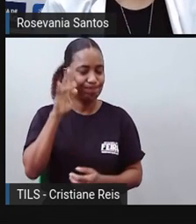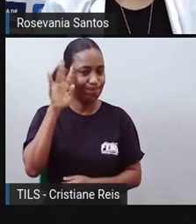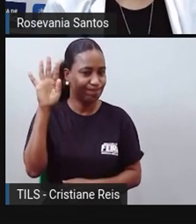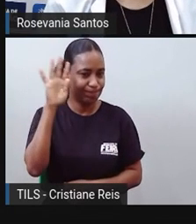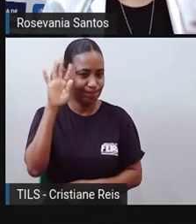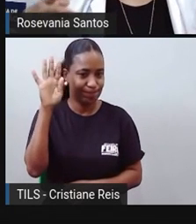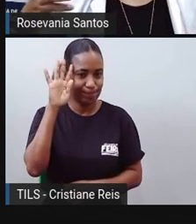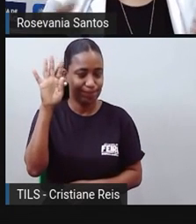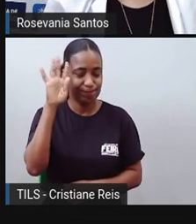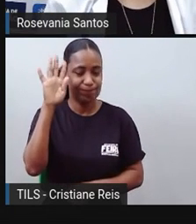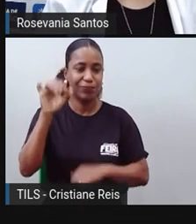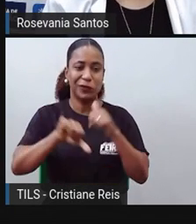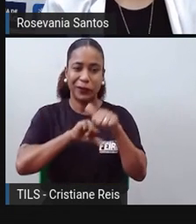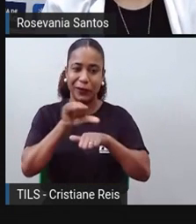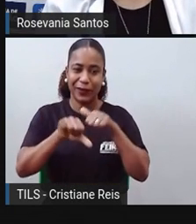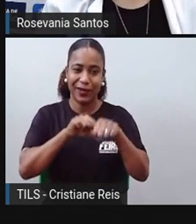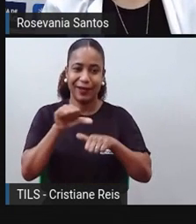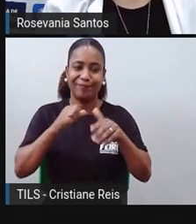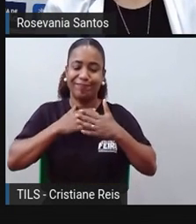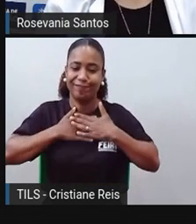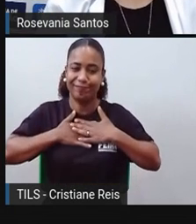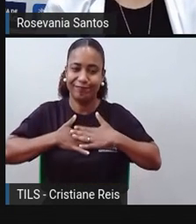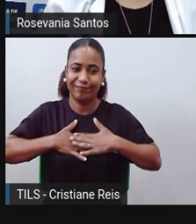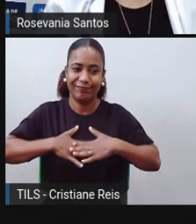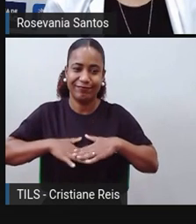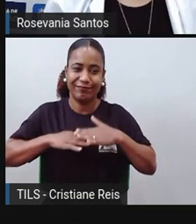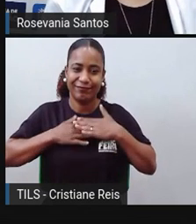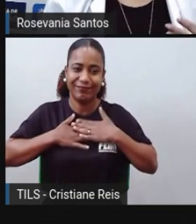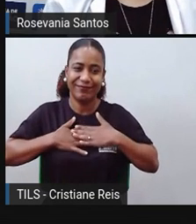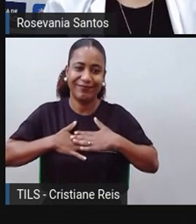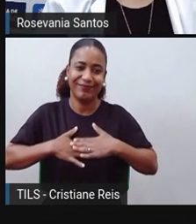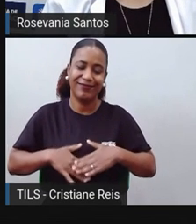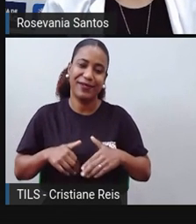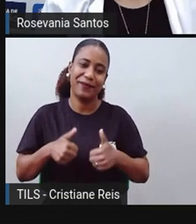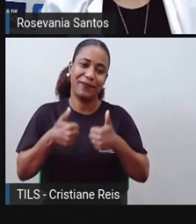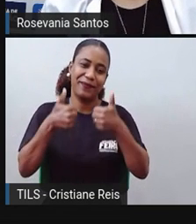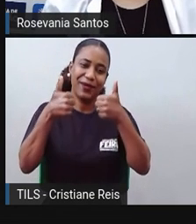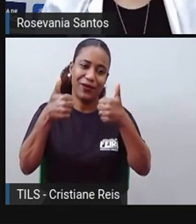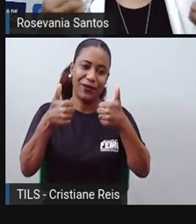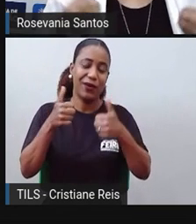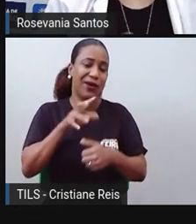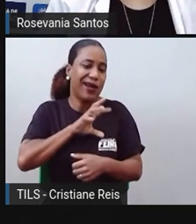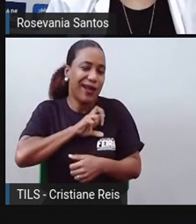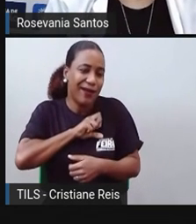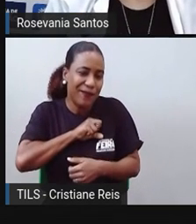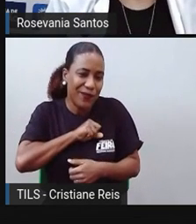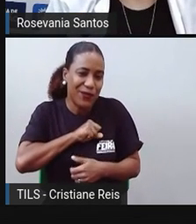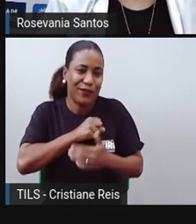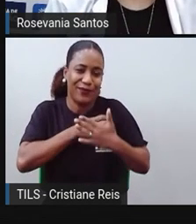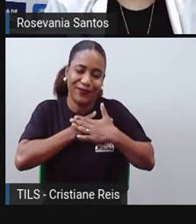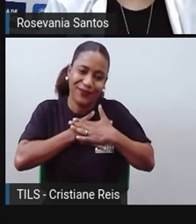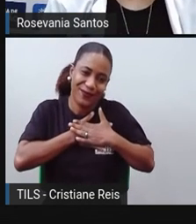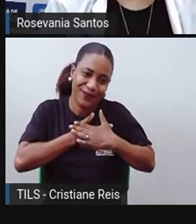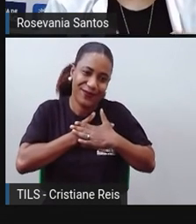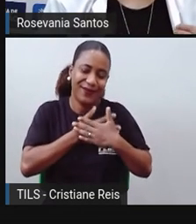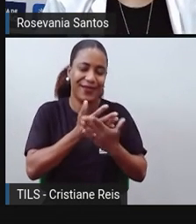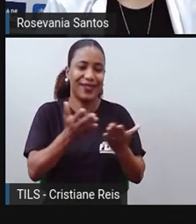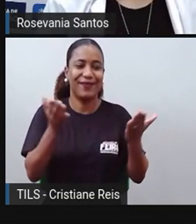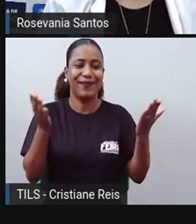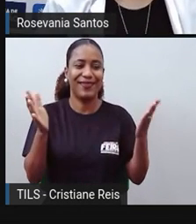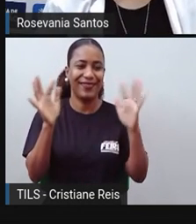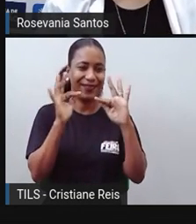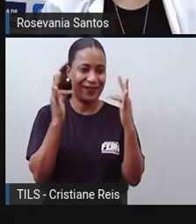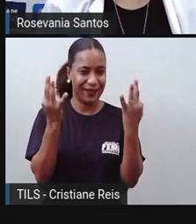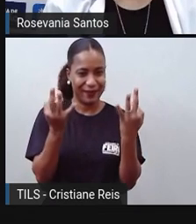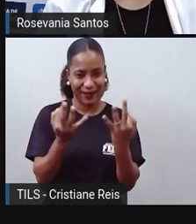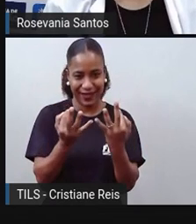mais leves e observar o que realmente importa da vida, que é amar o nosso próximo, estar ali, né, próximo da nossa família. Tem